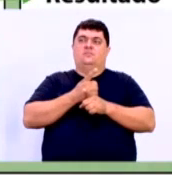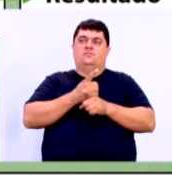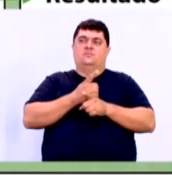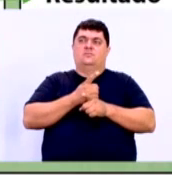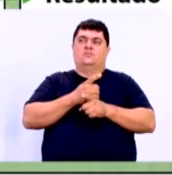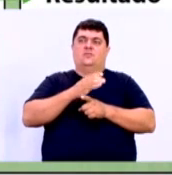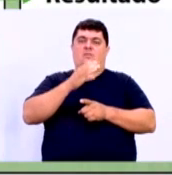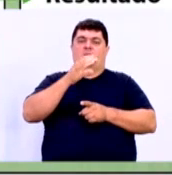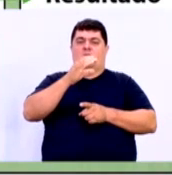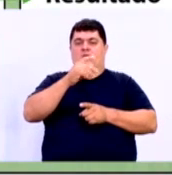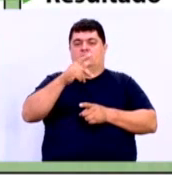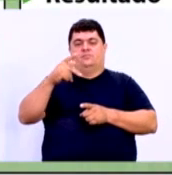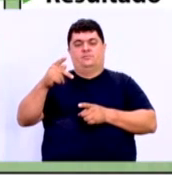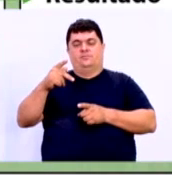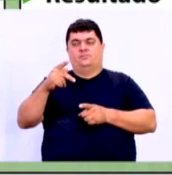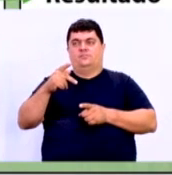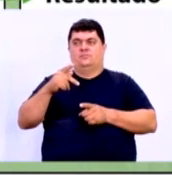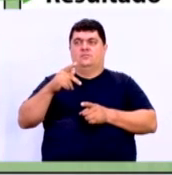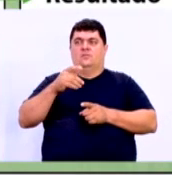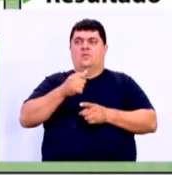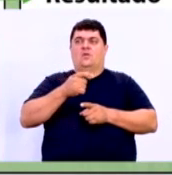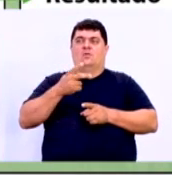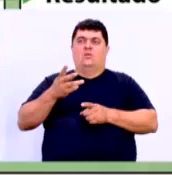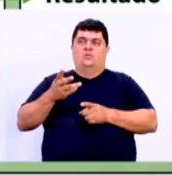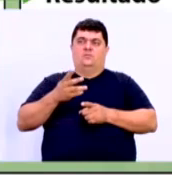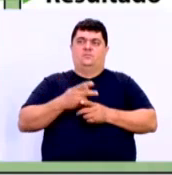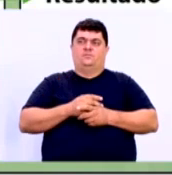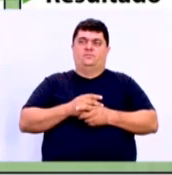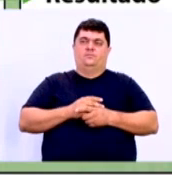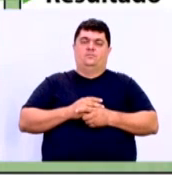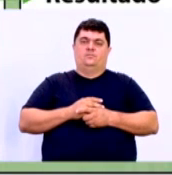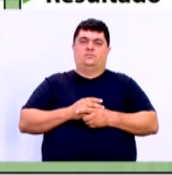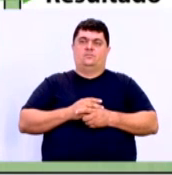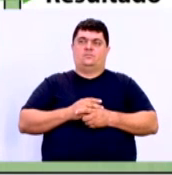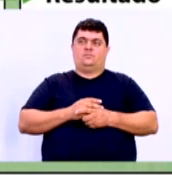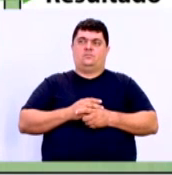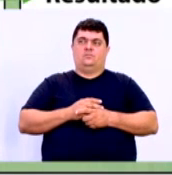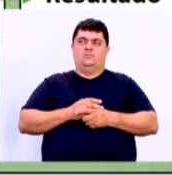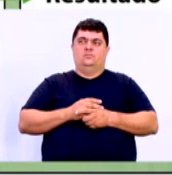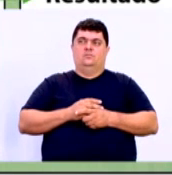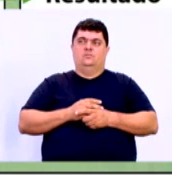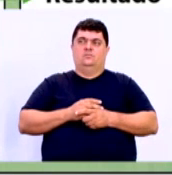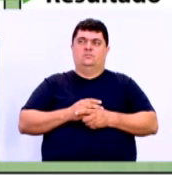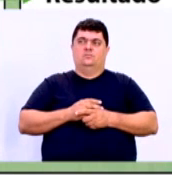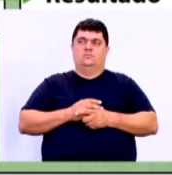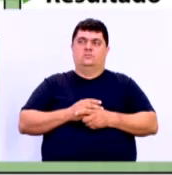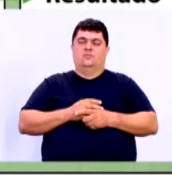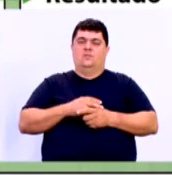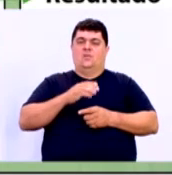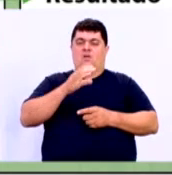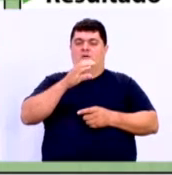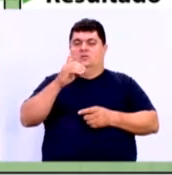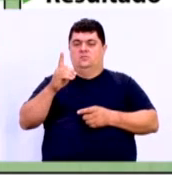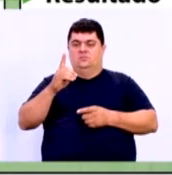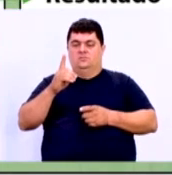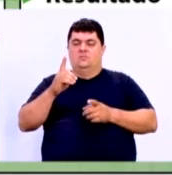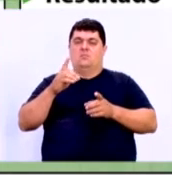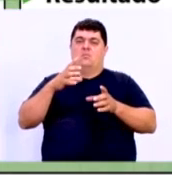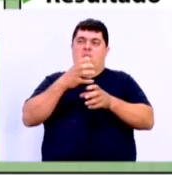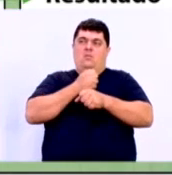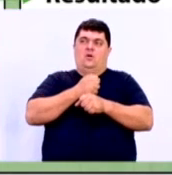O custo do produto. Qual é o custo do produto, então? É o custo direto